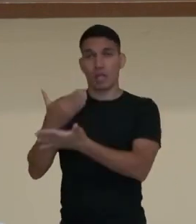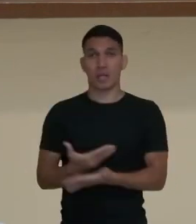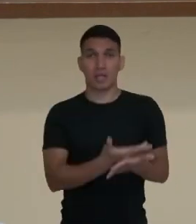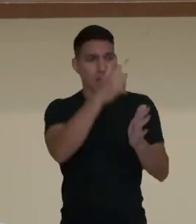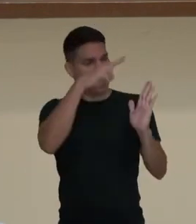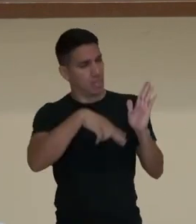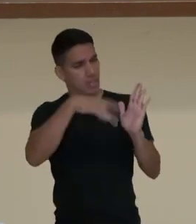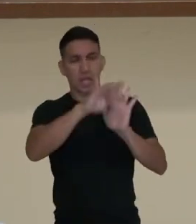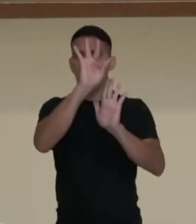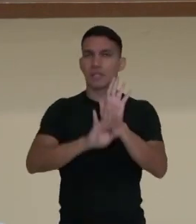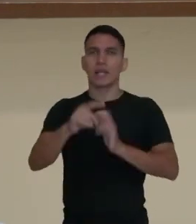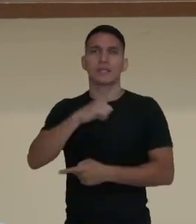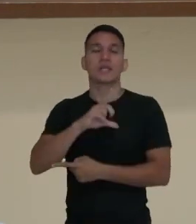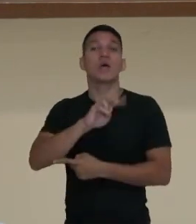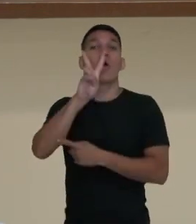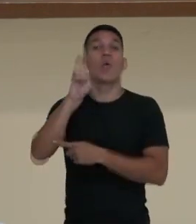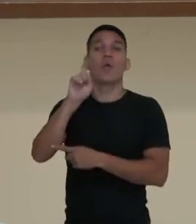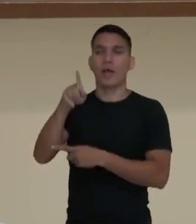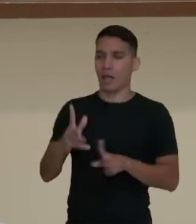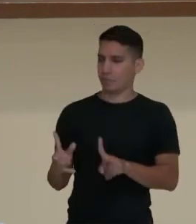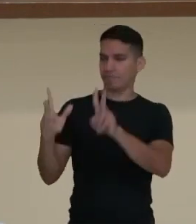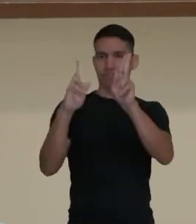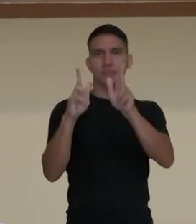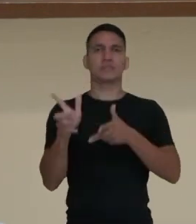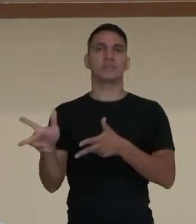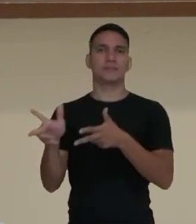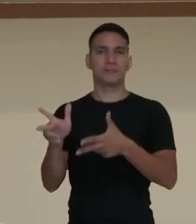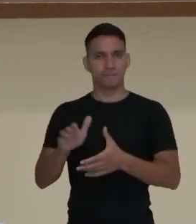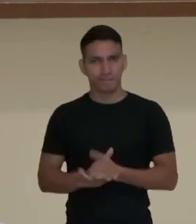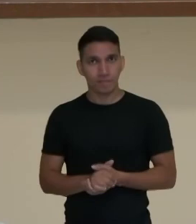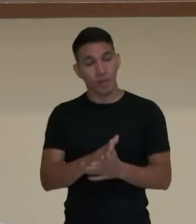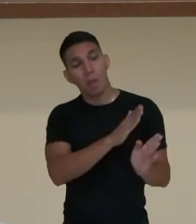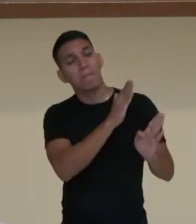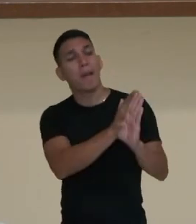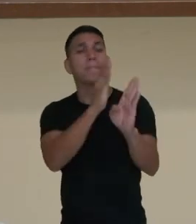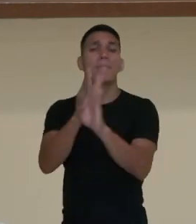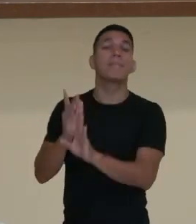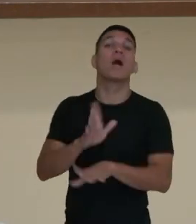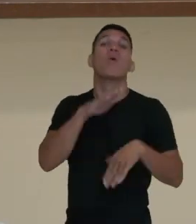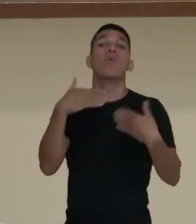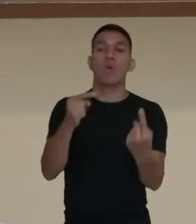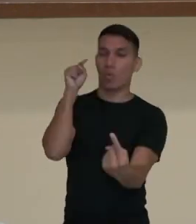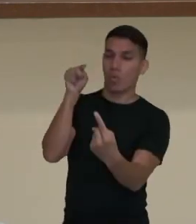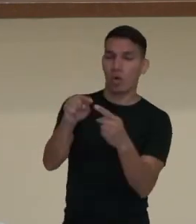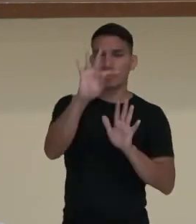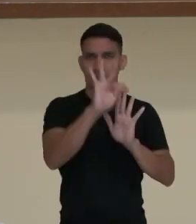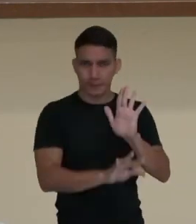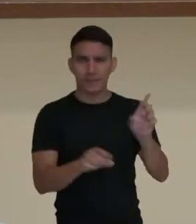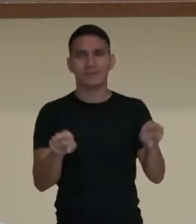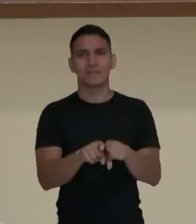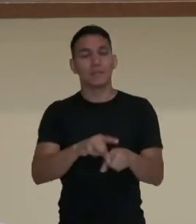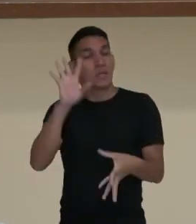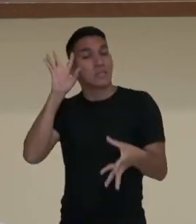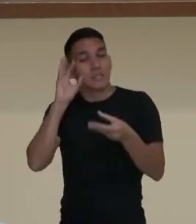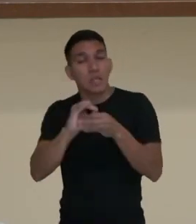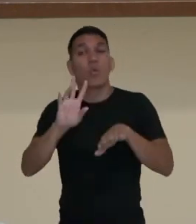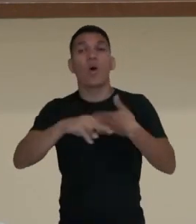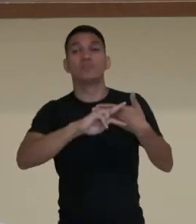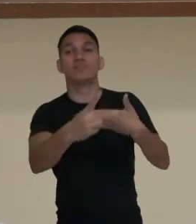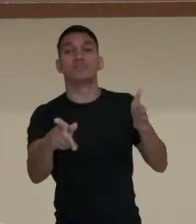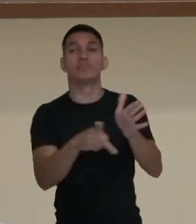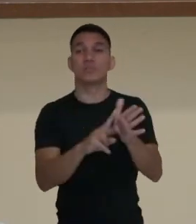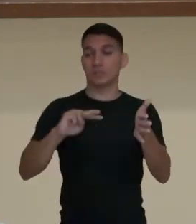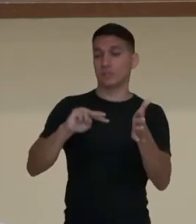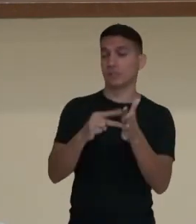um texto que é um trecho de uma entrevista, identificamos a finalidade do texto e reconhecemos o efeito de